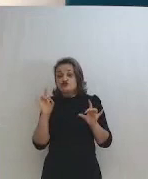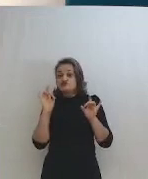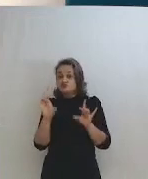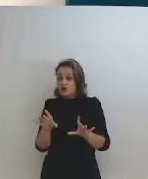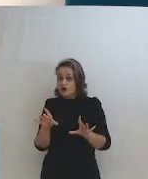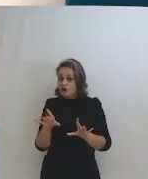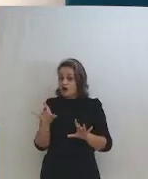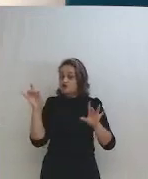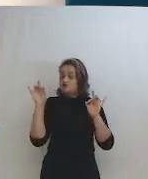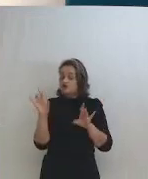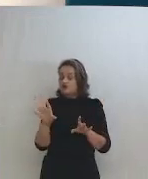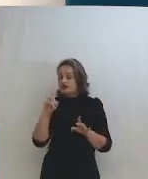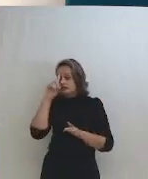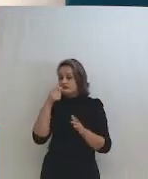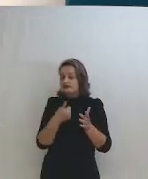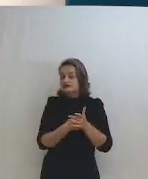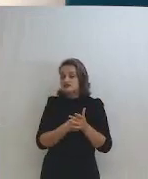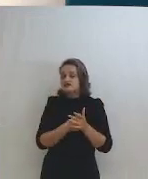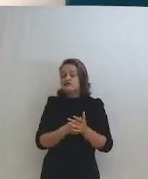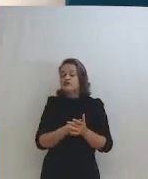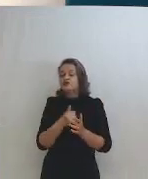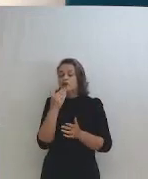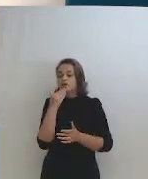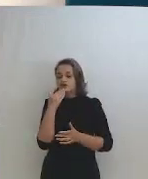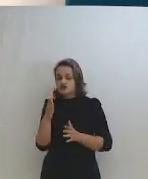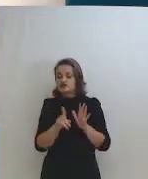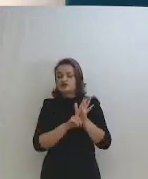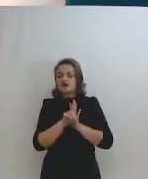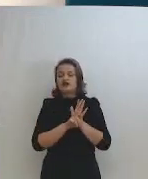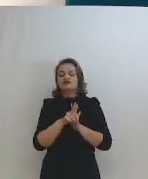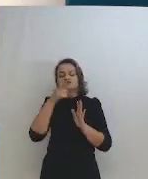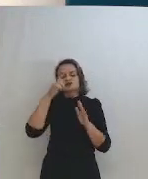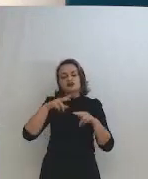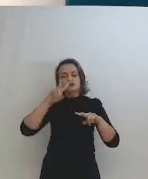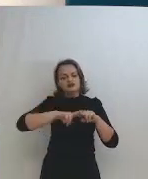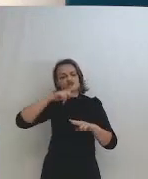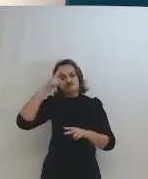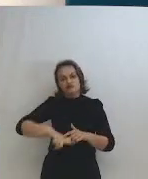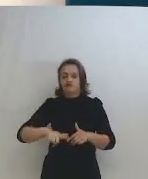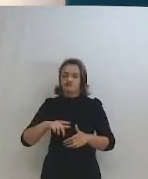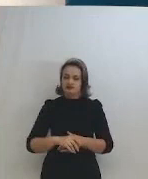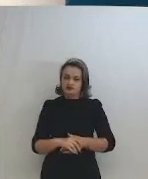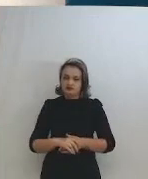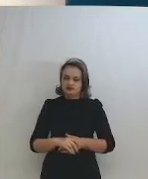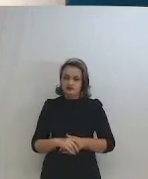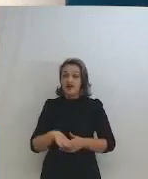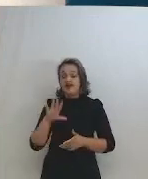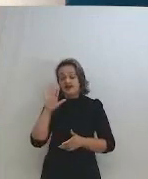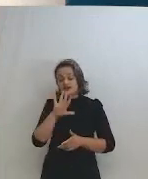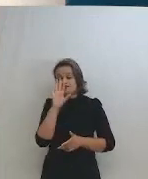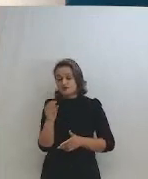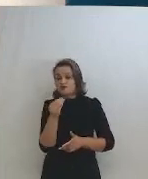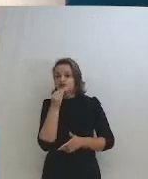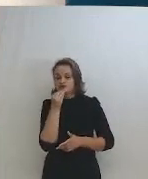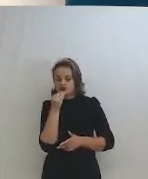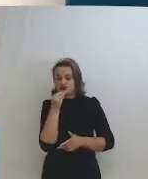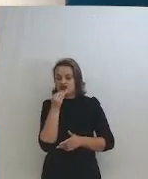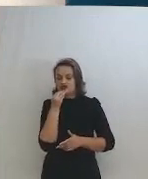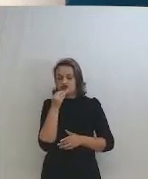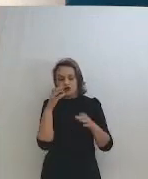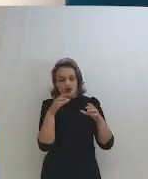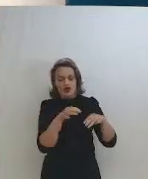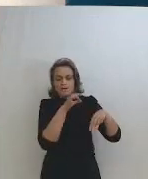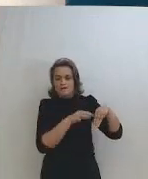decisão acerca do pedido de revogação da prisão preventiva. Nessa oportunidade, a douta magistrada regressou à